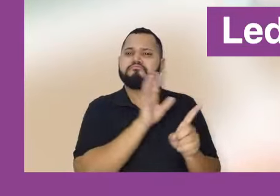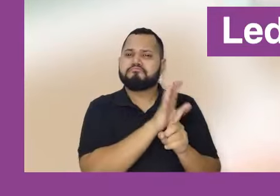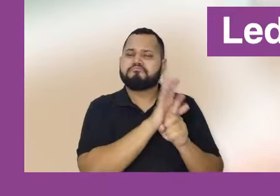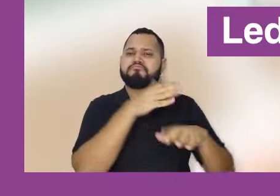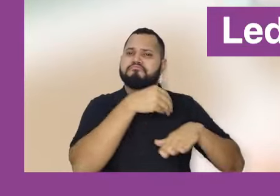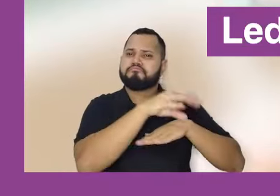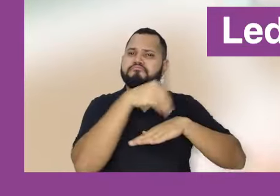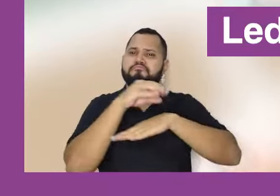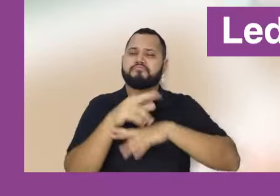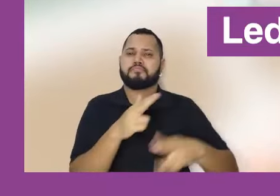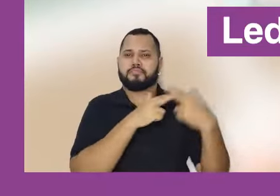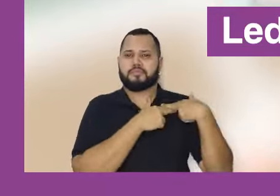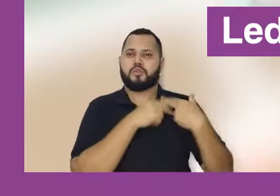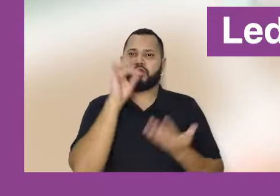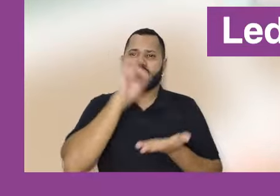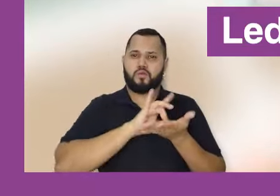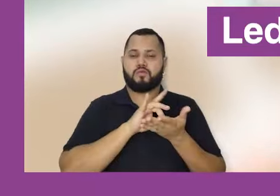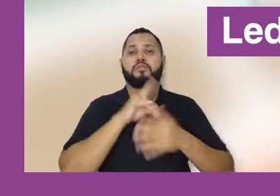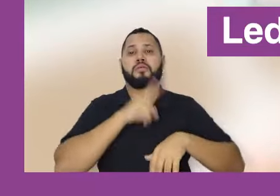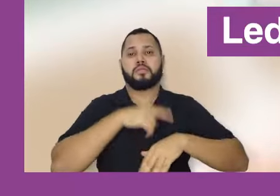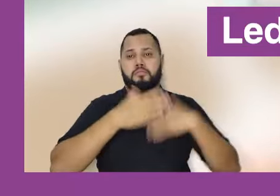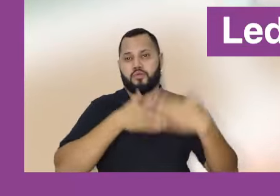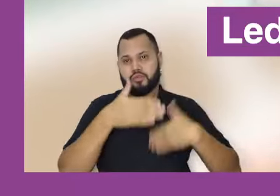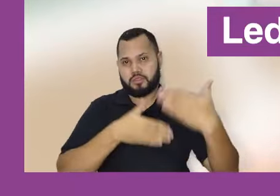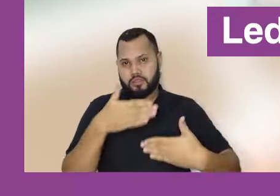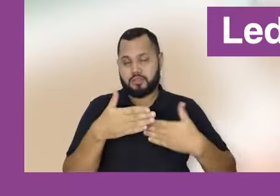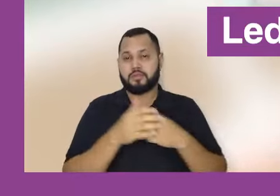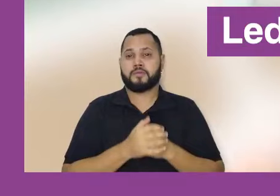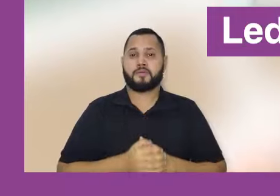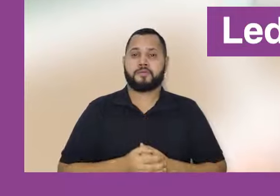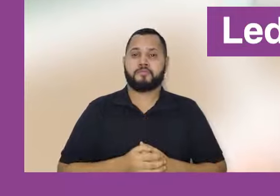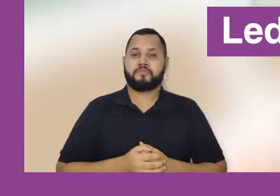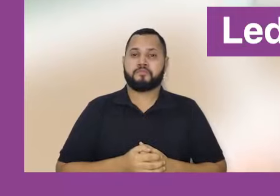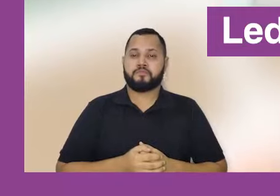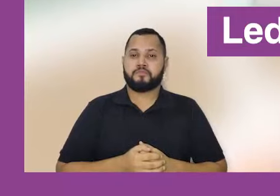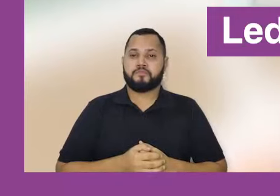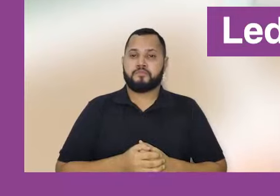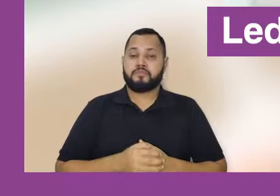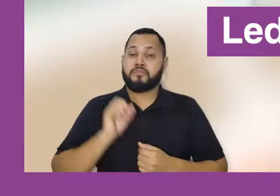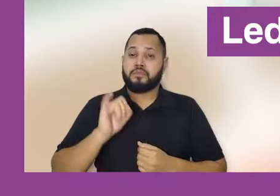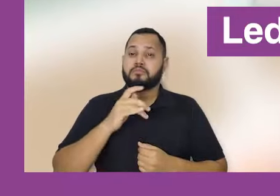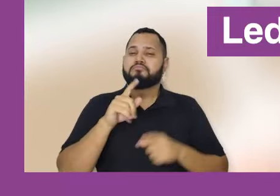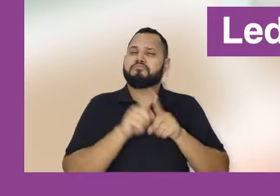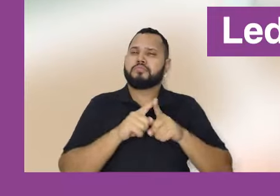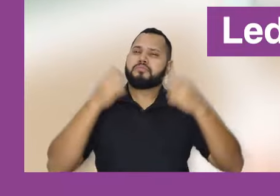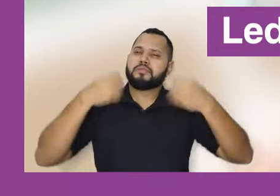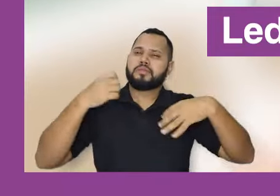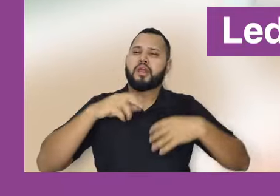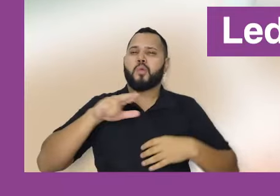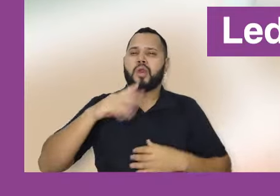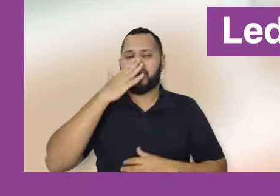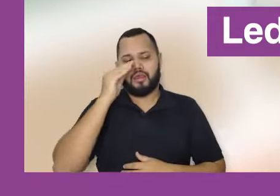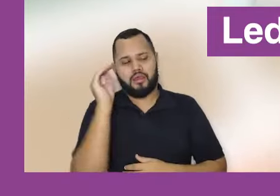nossa responsabilidade concreta nesse processo né então quando a gente fala de não deixar ninguém de Fora